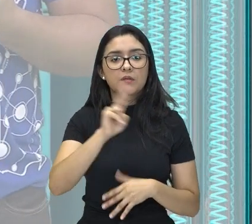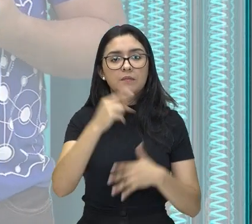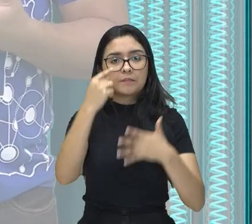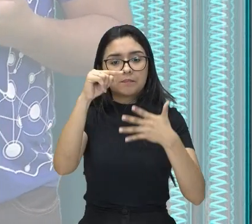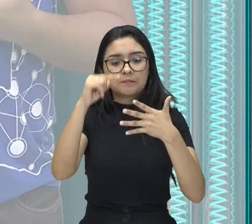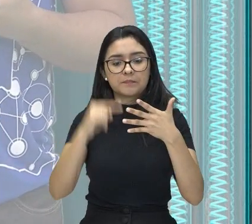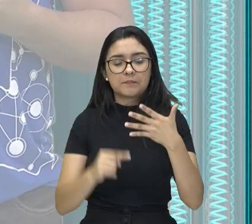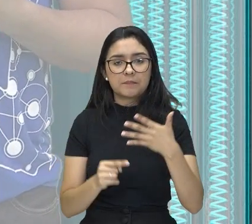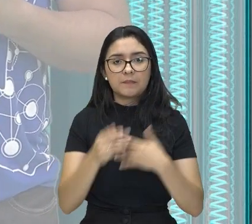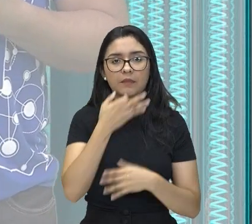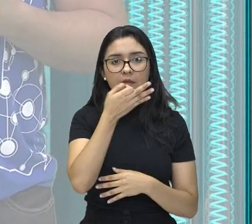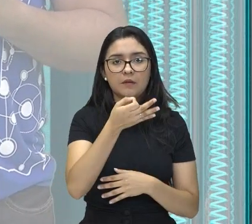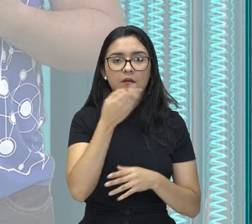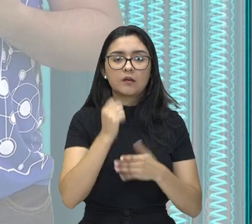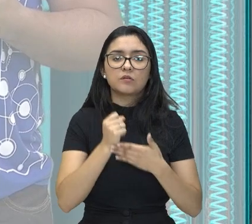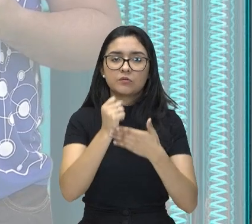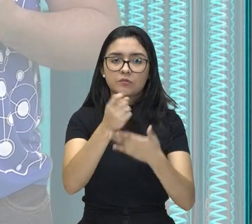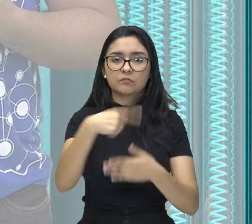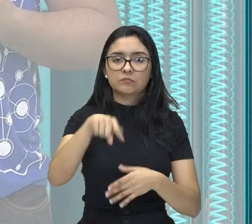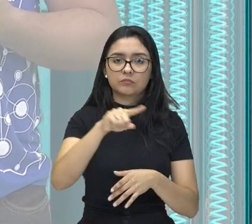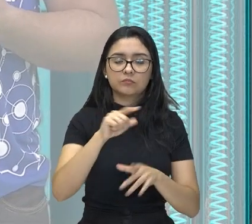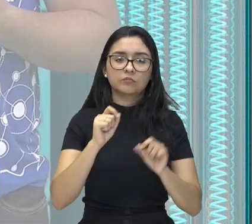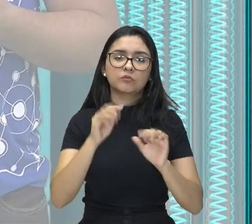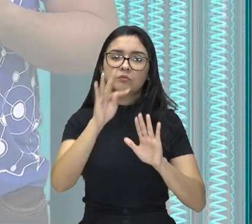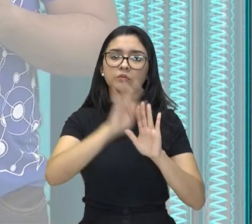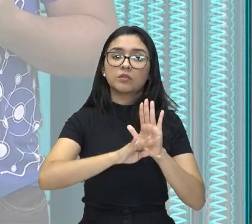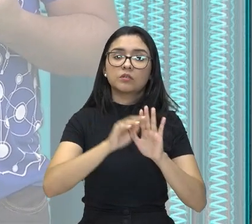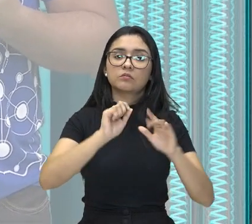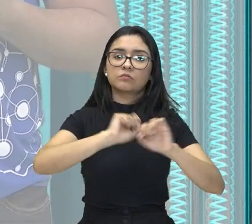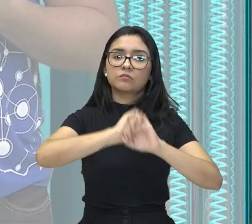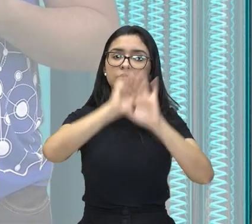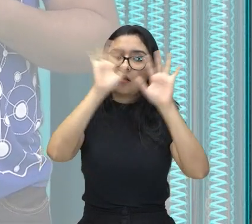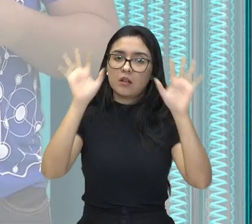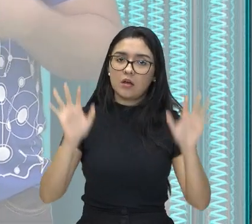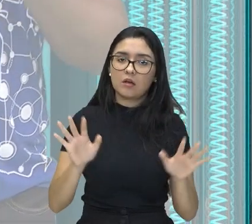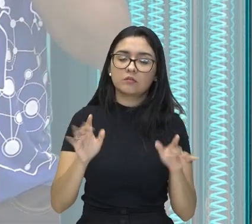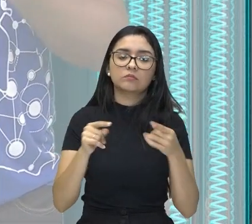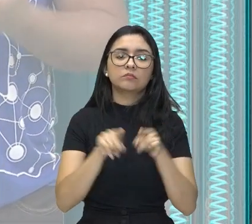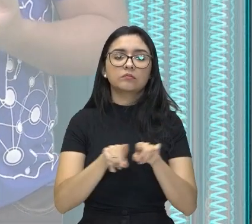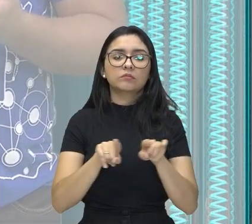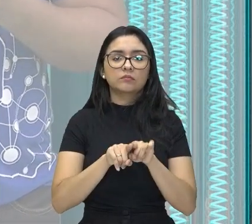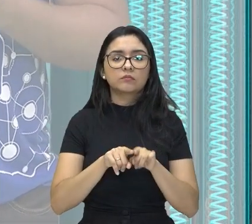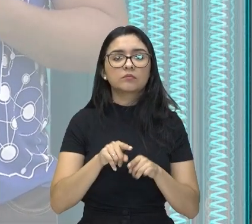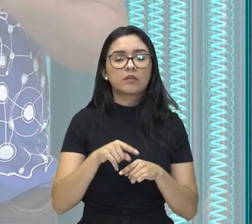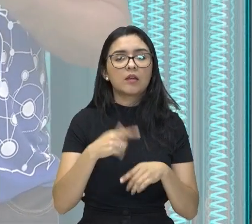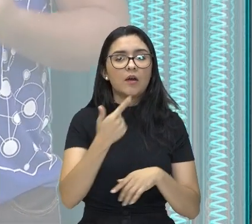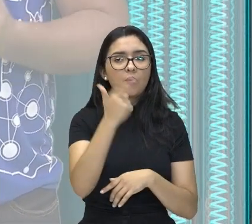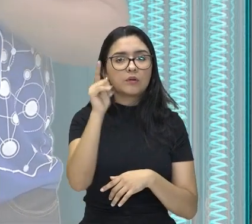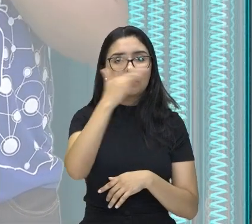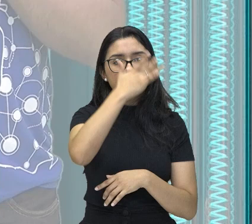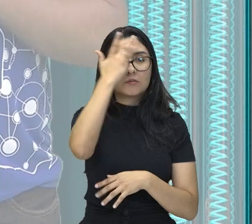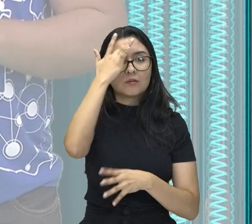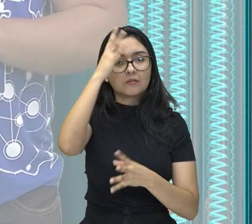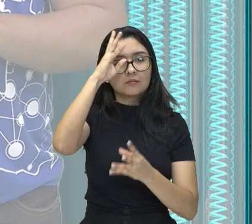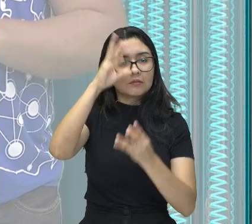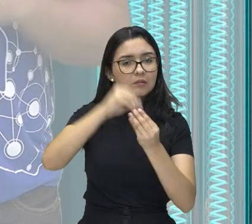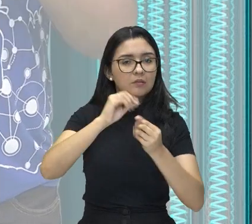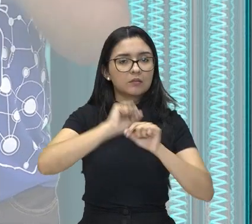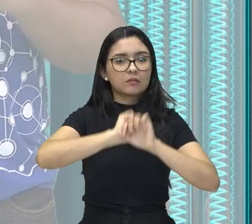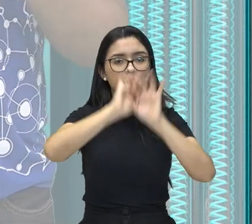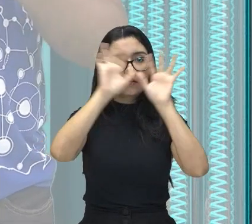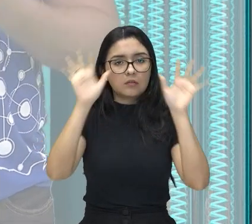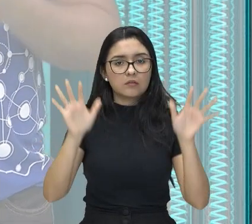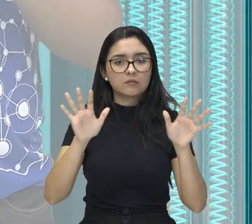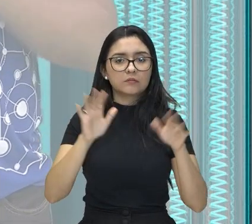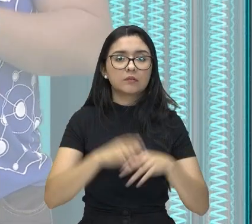argumentativos ajuda a tornar o seu texto mais claro e, consequentemente, fazer com que você seja compreendido melhor, ok?